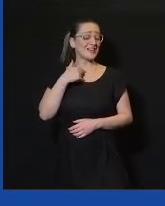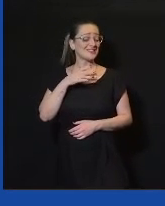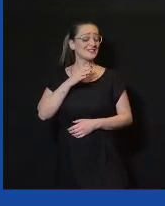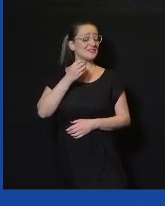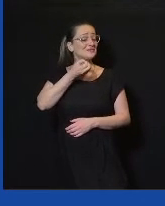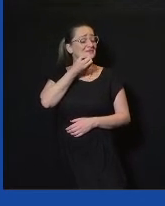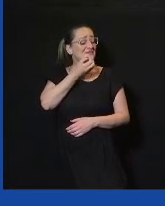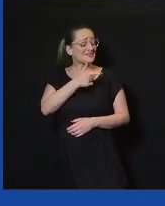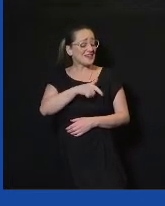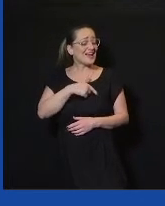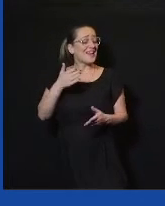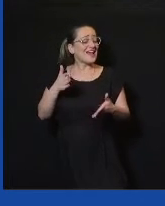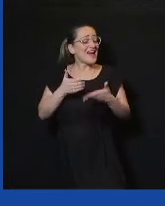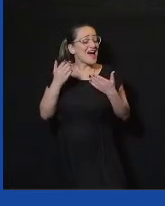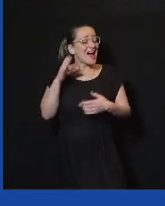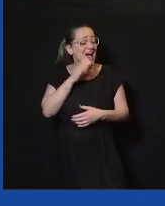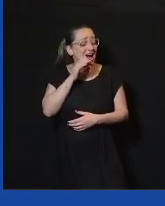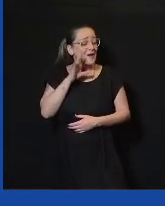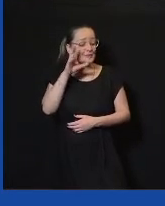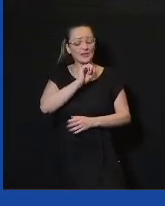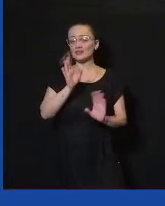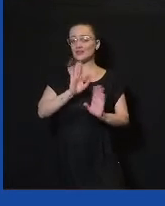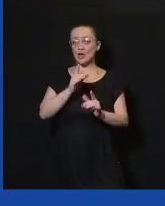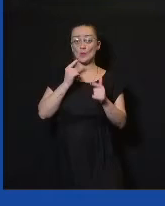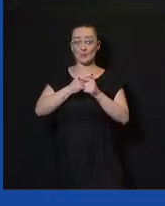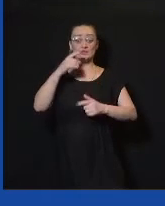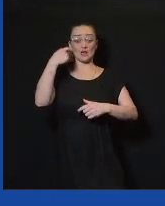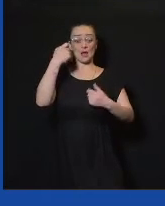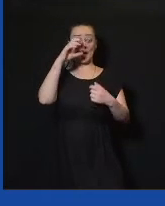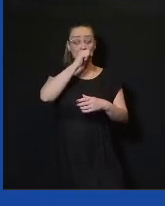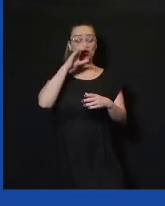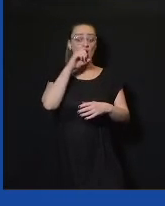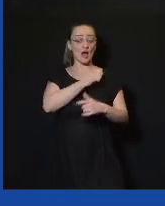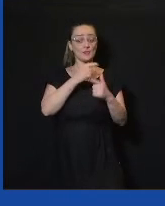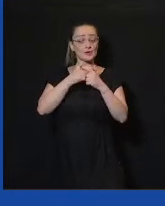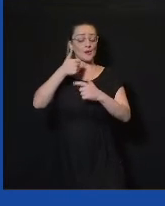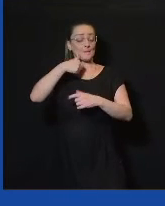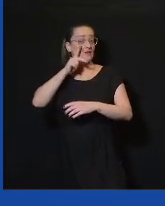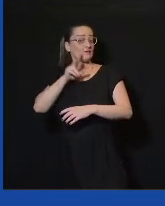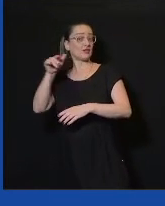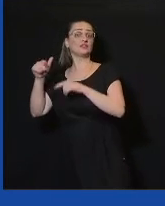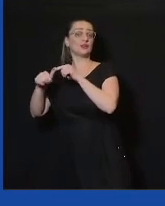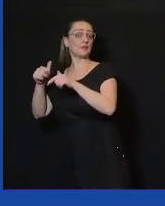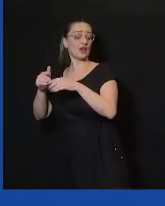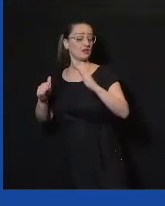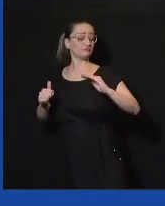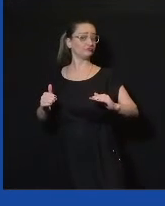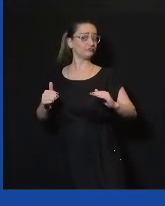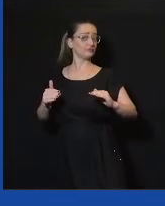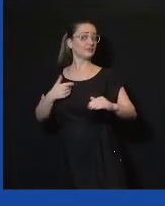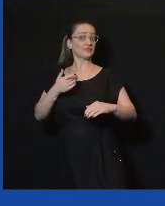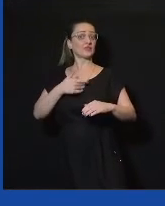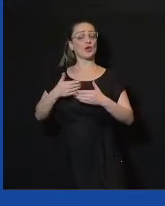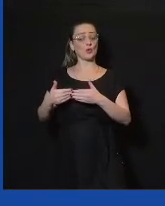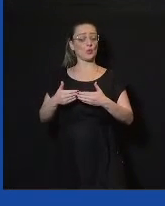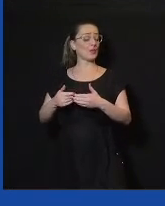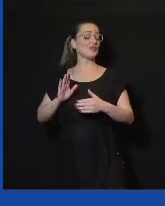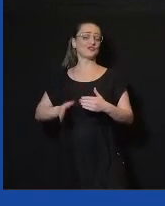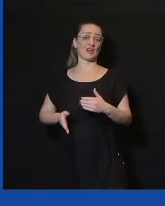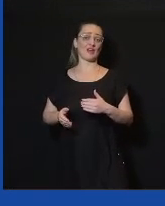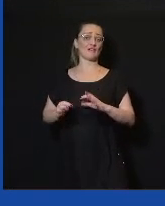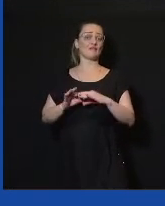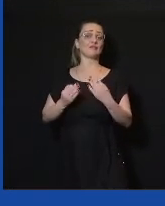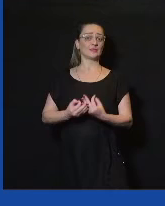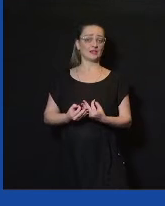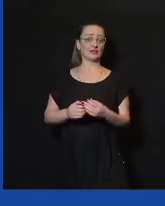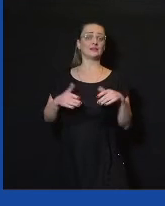autodidata. Não, ele tem que aprender a andar rápido porque a mãe precisa trabalhar, entendeu? Então a mãe precisa trabalhar, senão ele fica para trás porque ele tem um irmão mais novo que já está no colo. Então